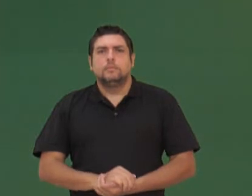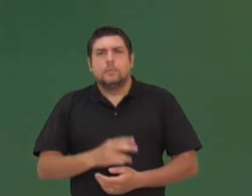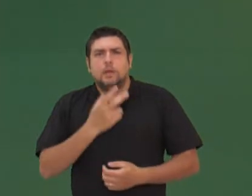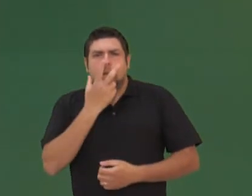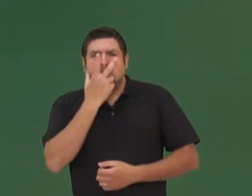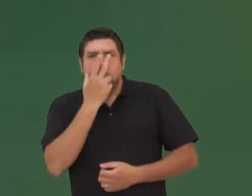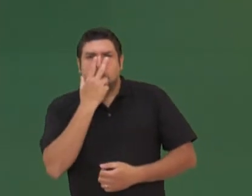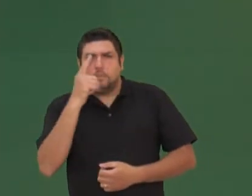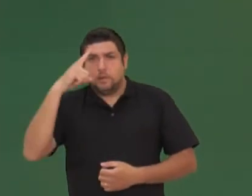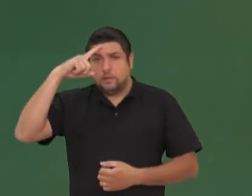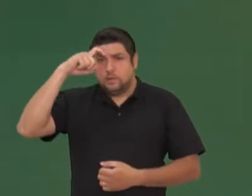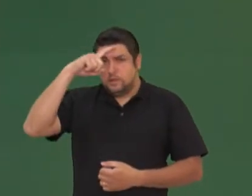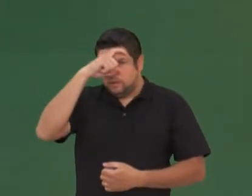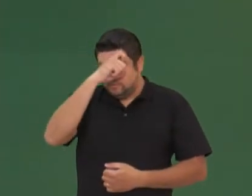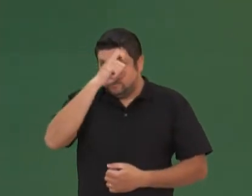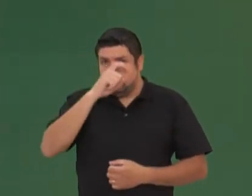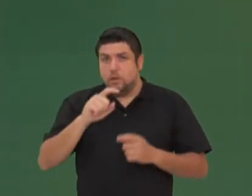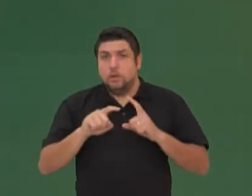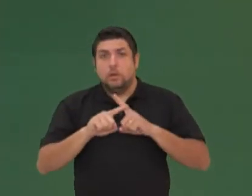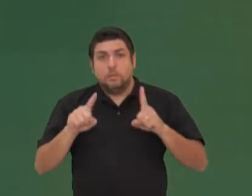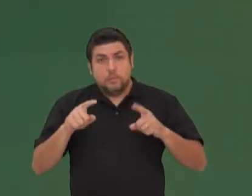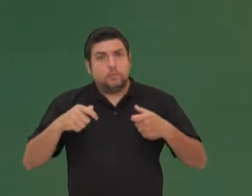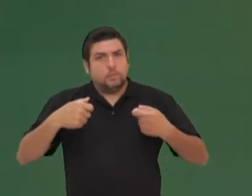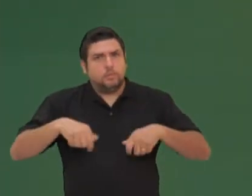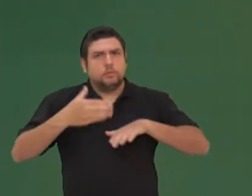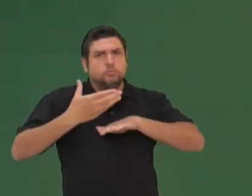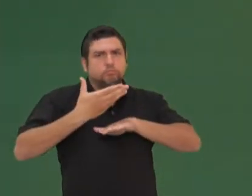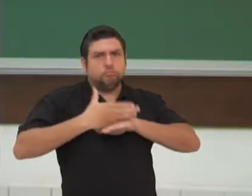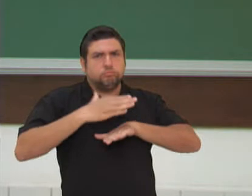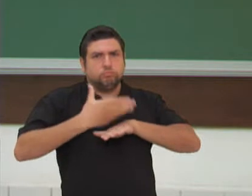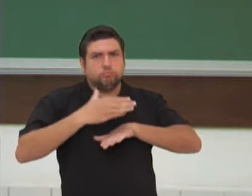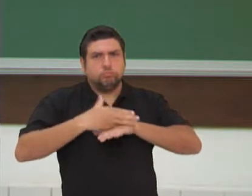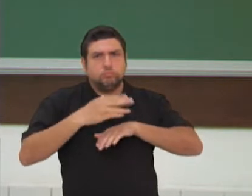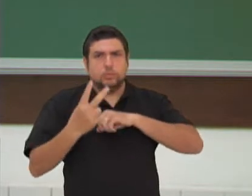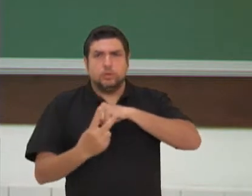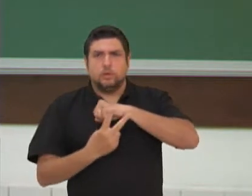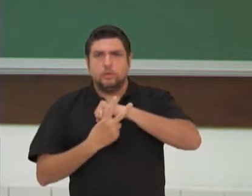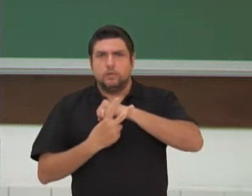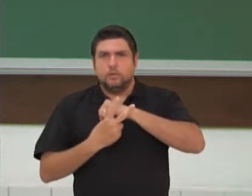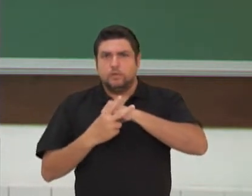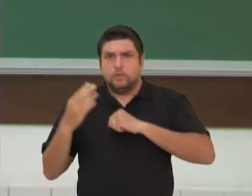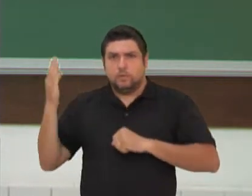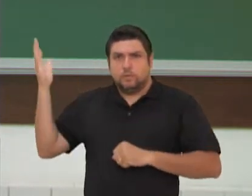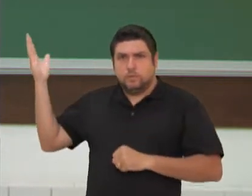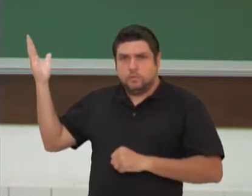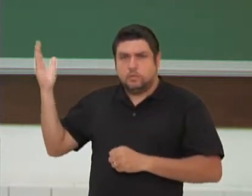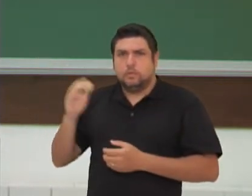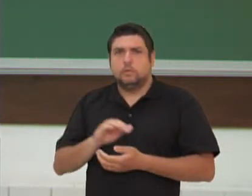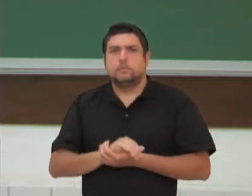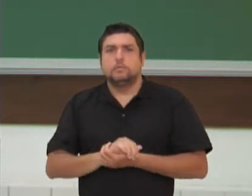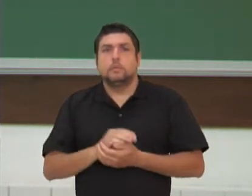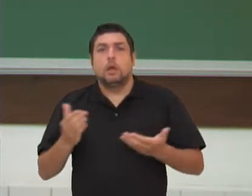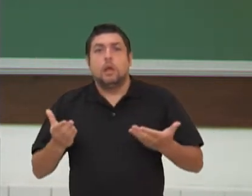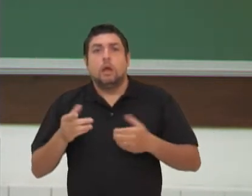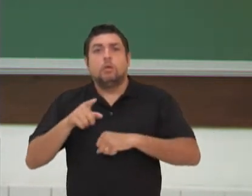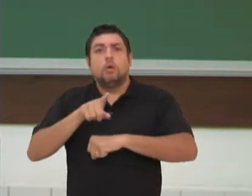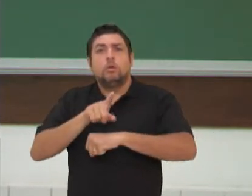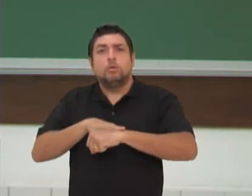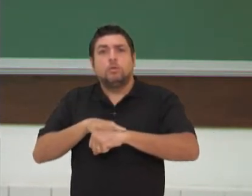né? Nós temos que exercitar, colocar em prática essas estruturas como na língua portuguesa. Então, o professor vai dar um tempinho também para vocês